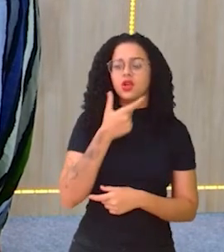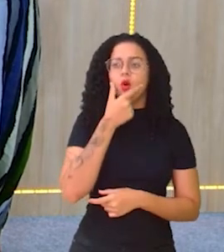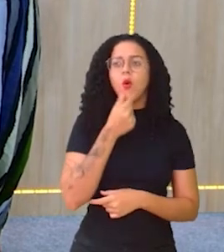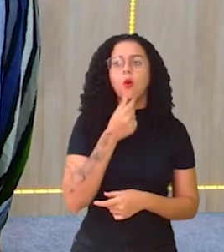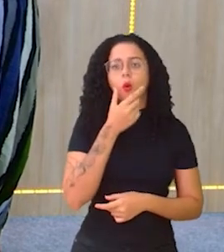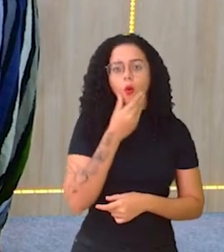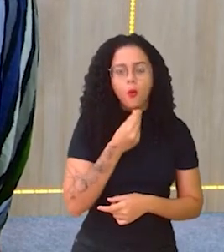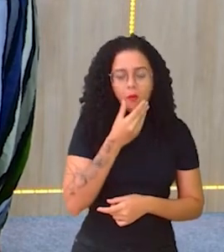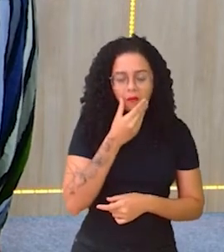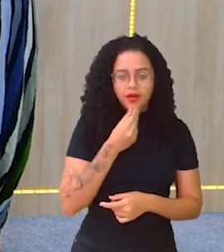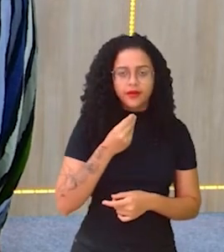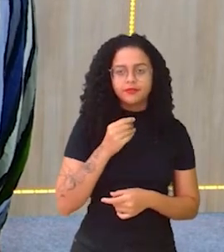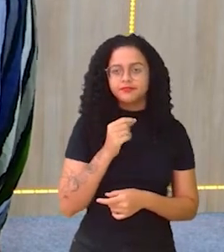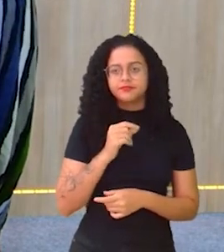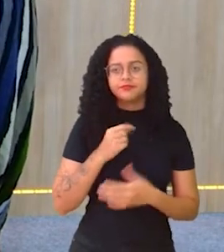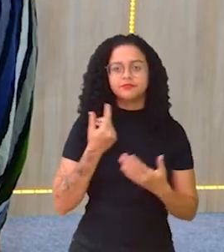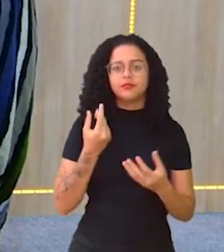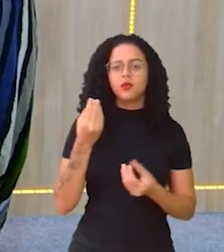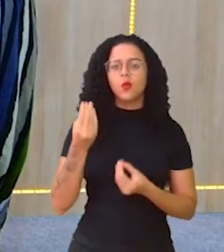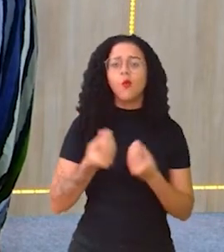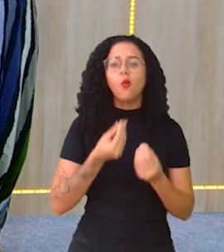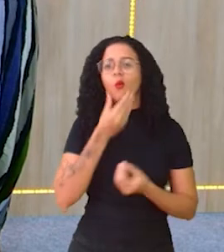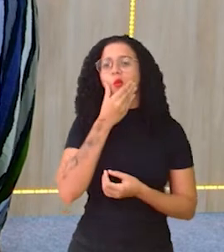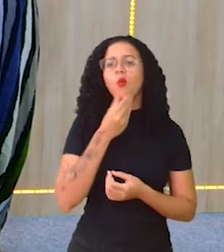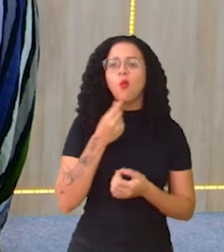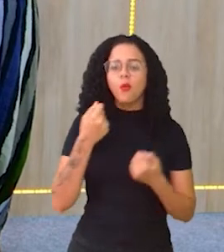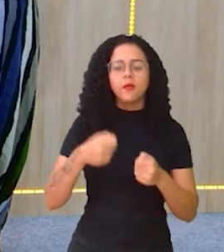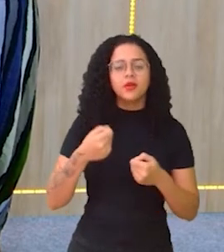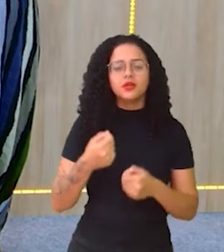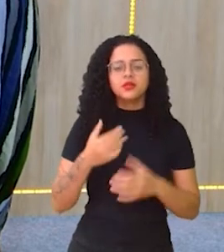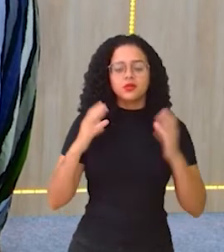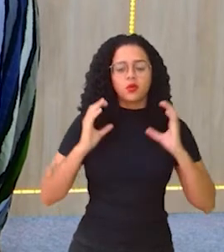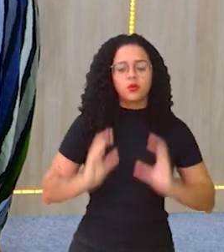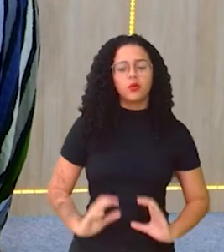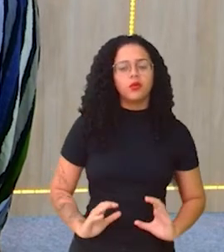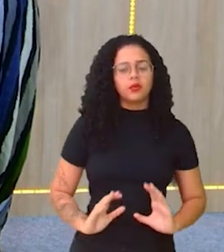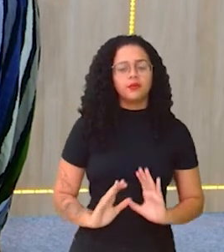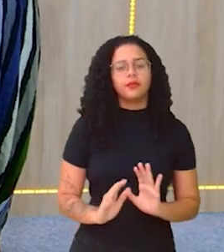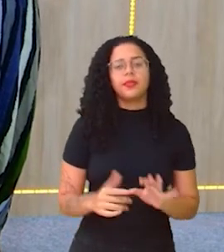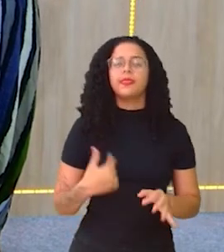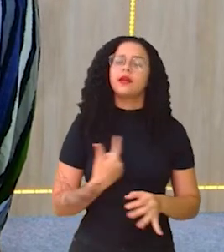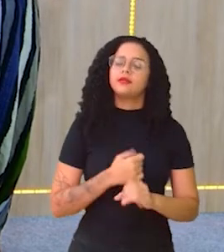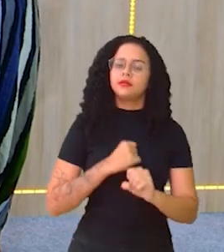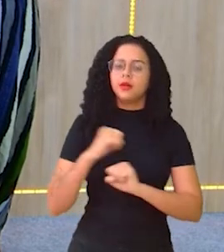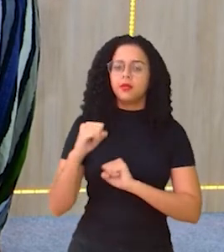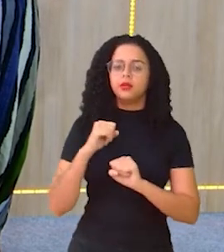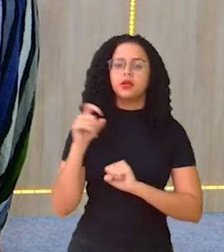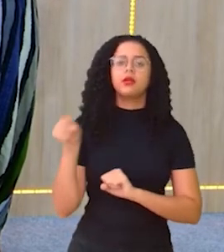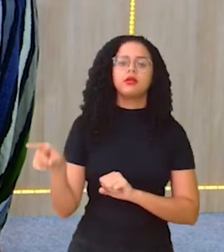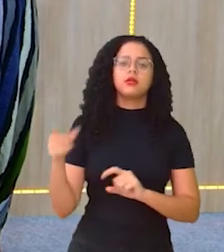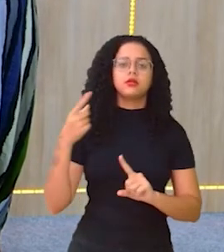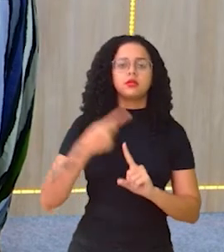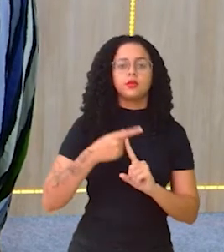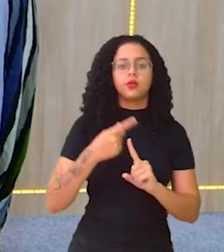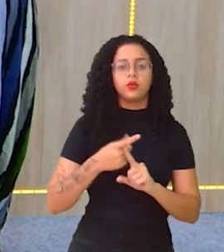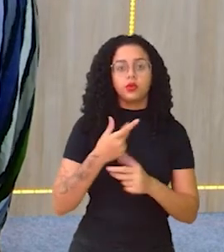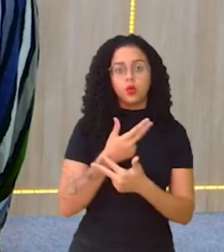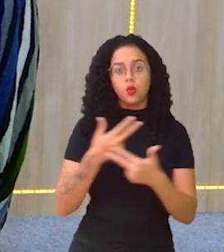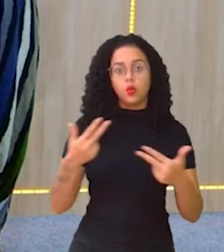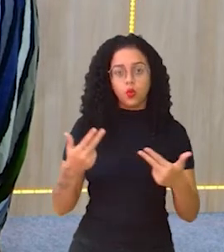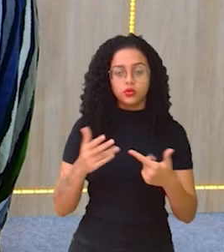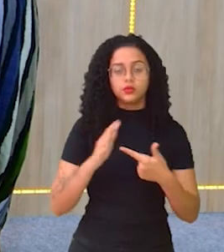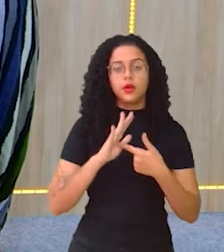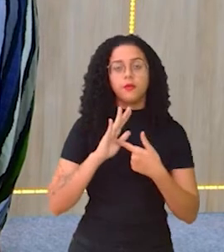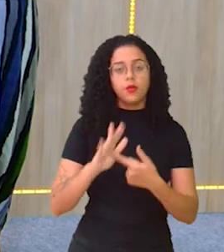que de como um homem tem que se portar. Então, a gente está aqui para debater esse tipo de coisa, tá? E para